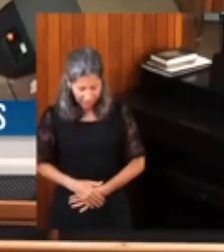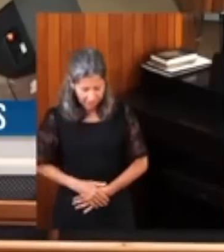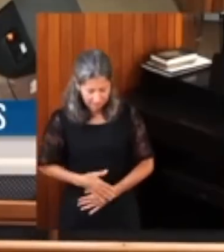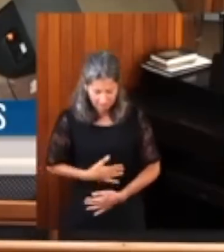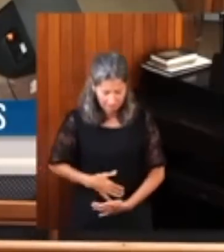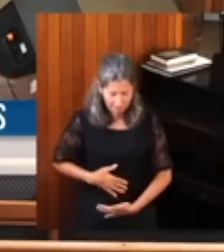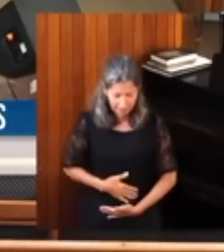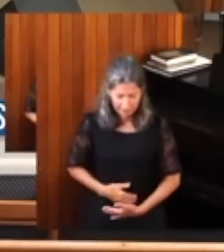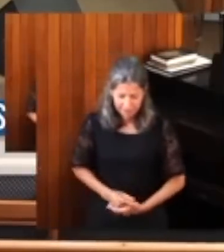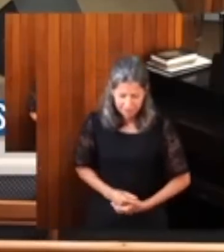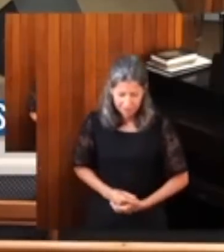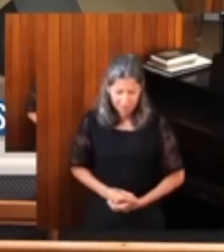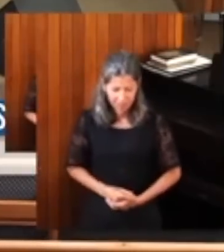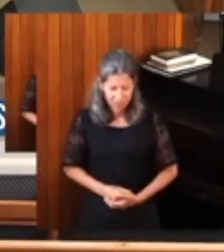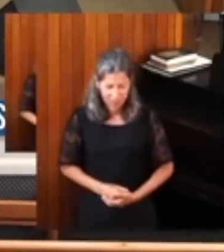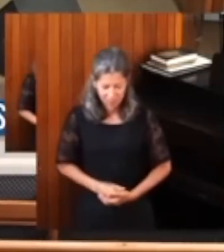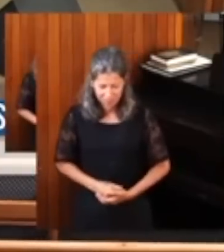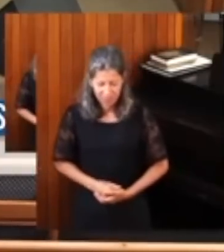o verso 11.